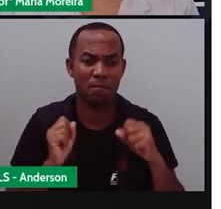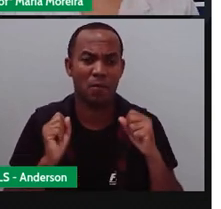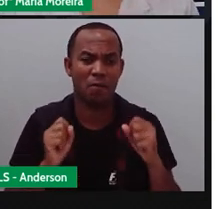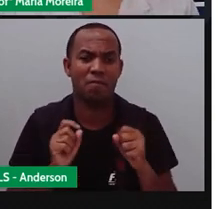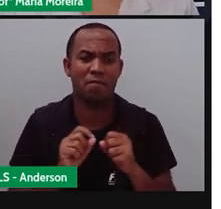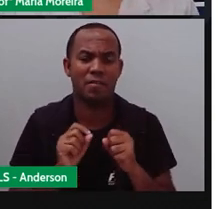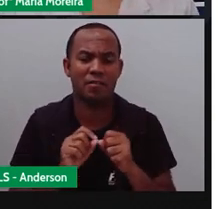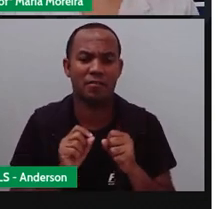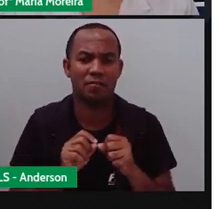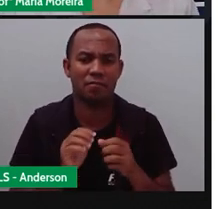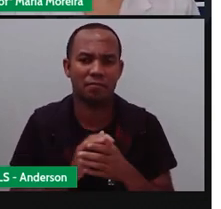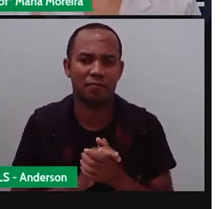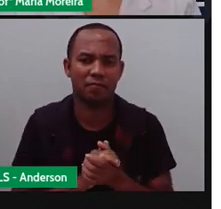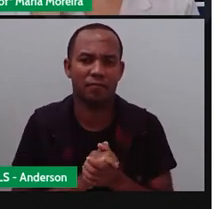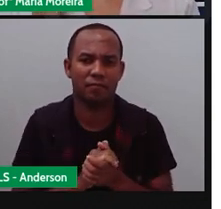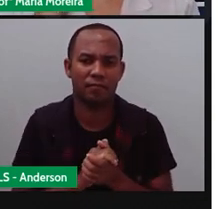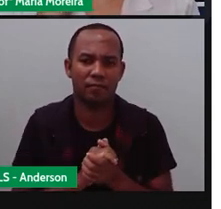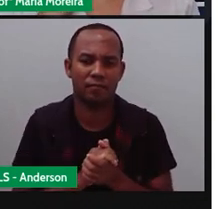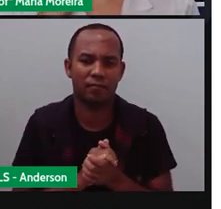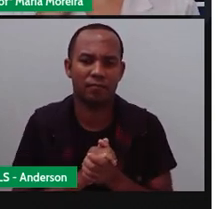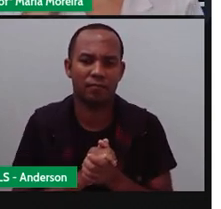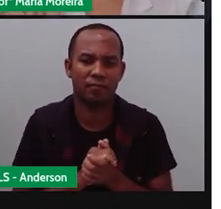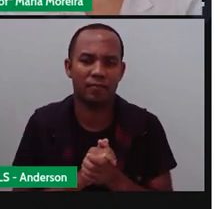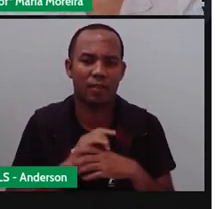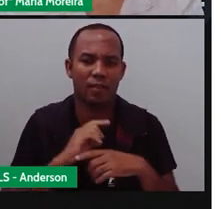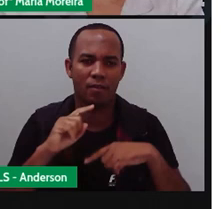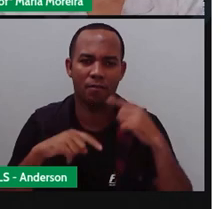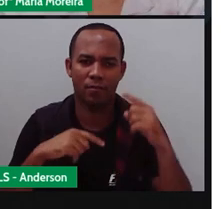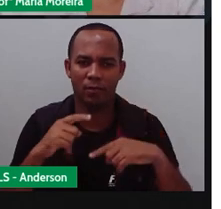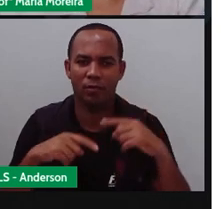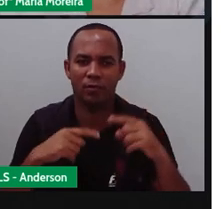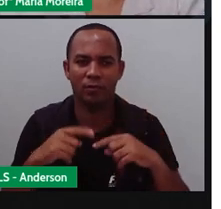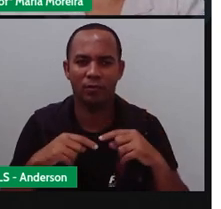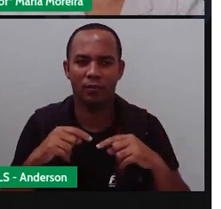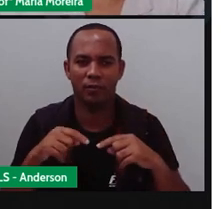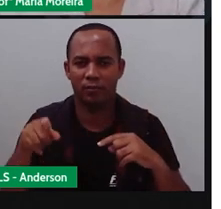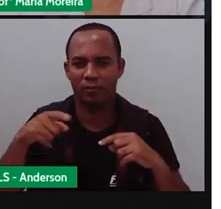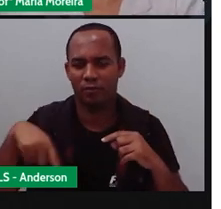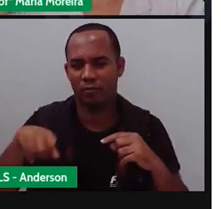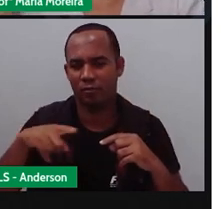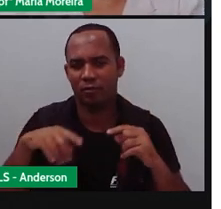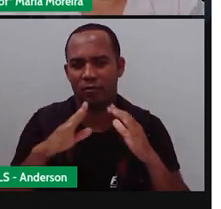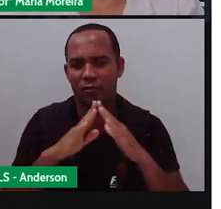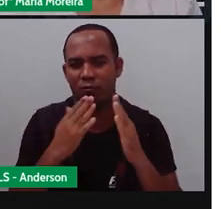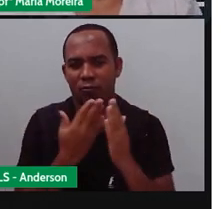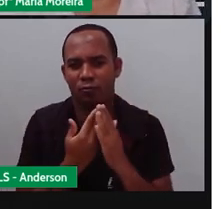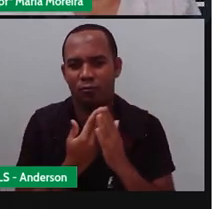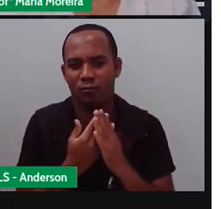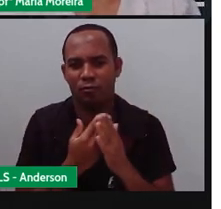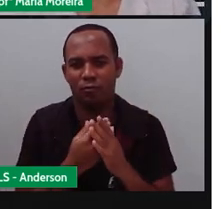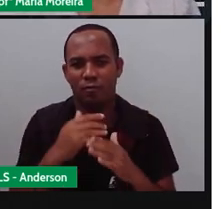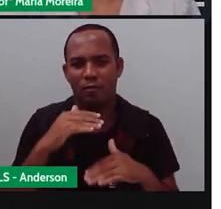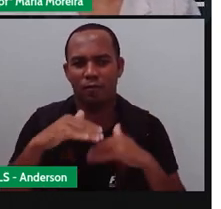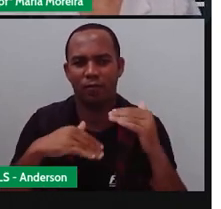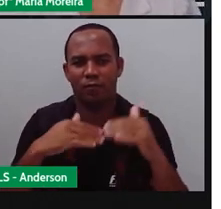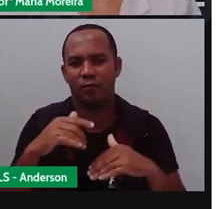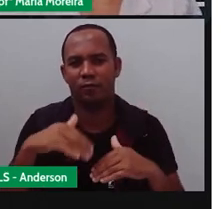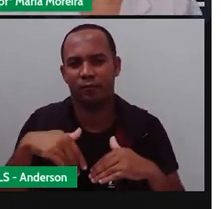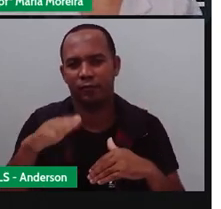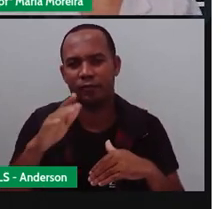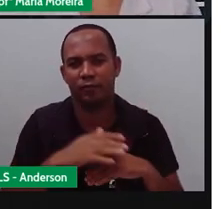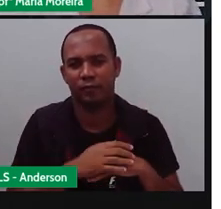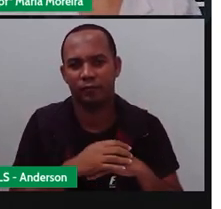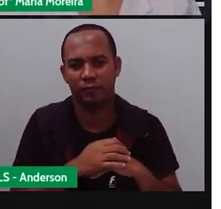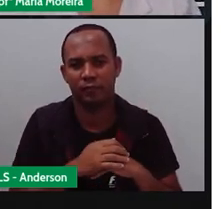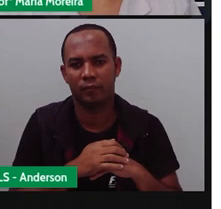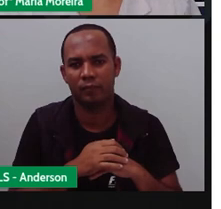Experimente e vale a pena certo a gente vai fazer aqui depois lá na frente quem sabe na aula 150 a gente não mostra para vocês Tá